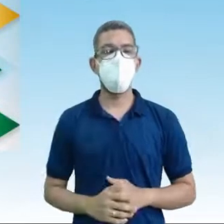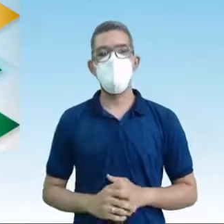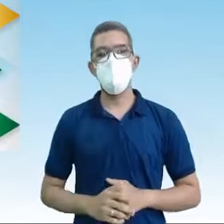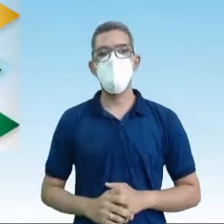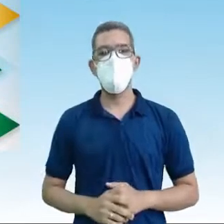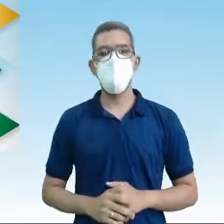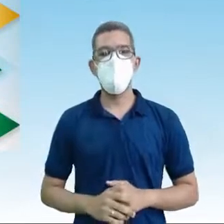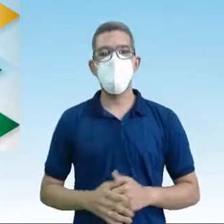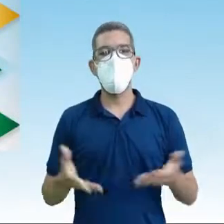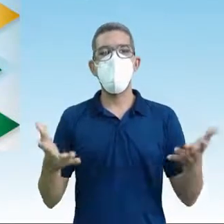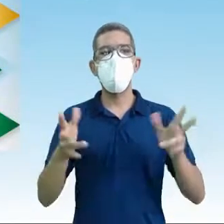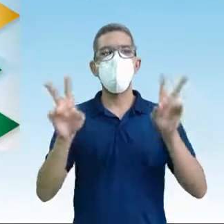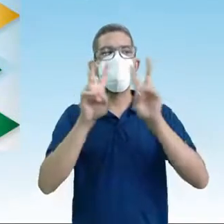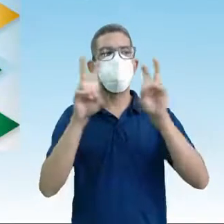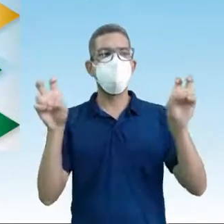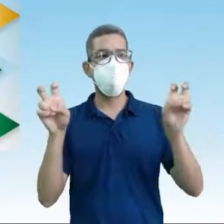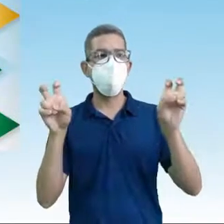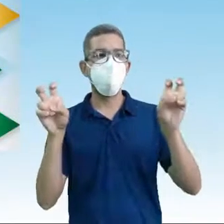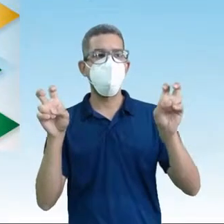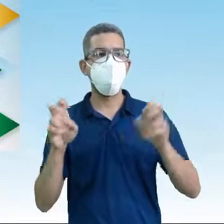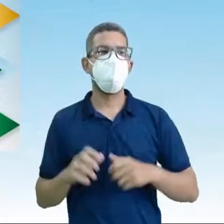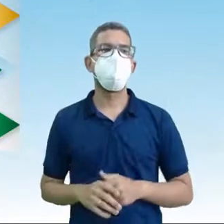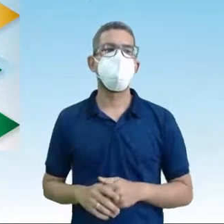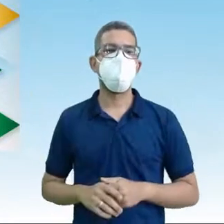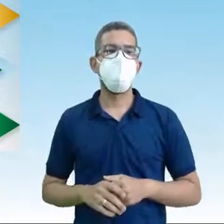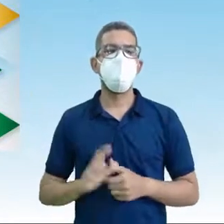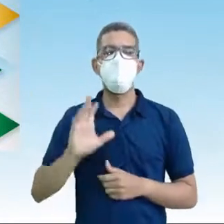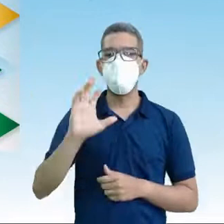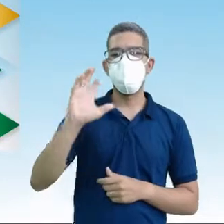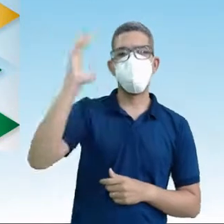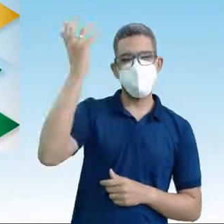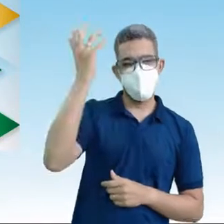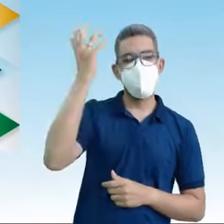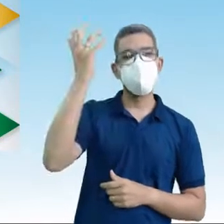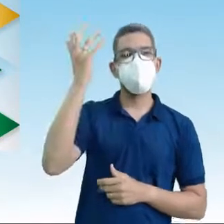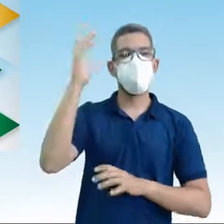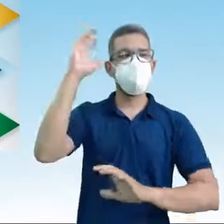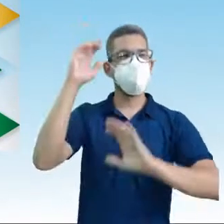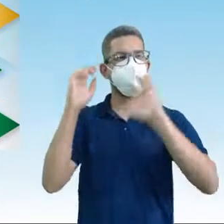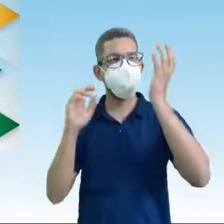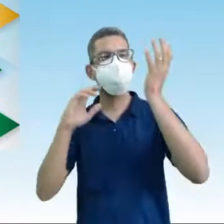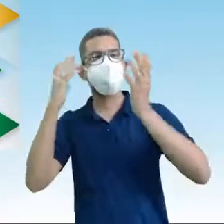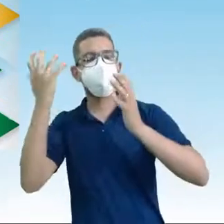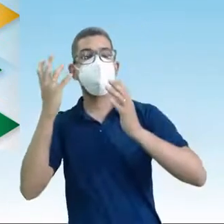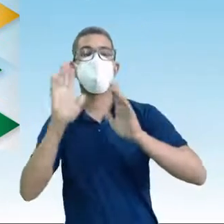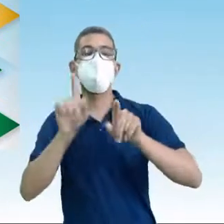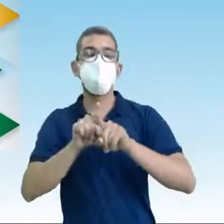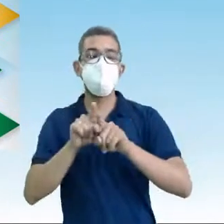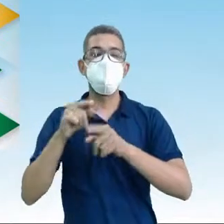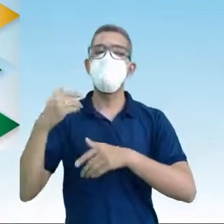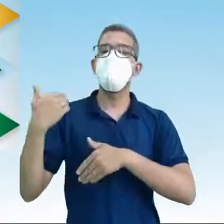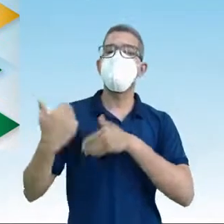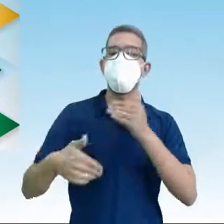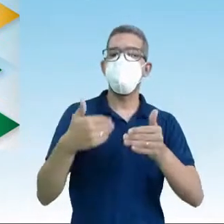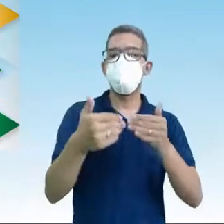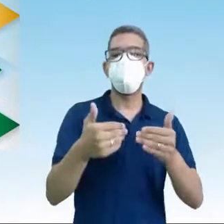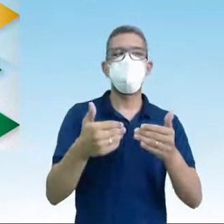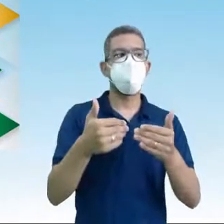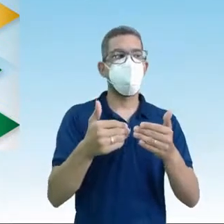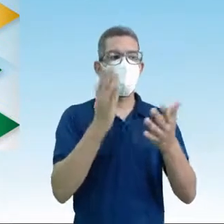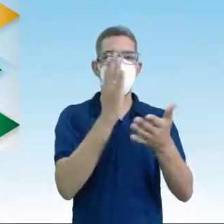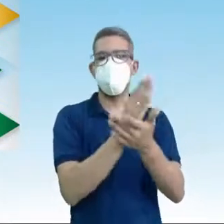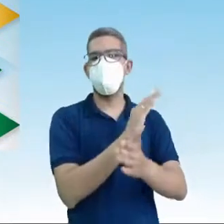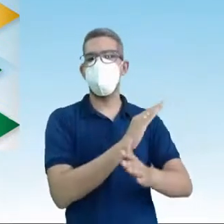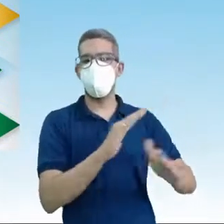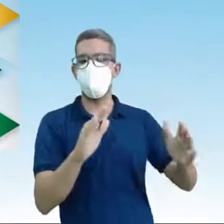Nós iremos falar sobre catástrofes naturais e os processos de extinção, mudanças